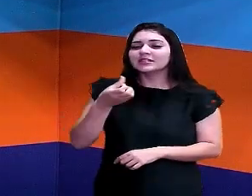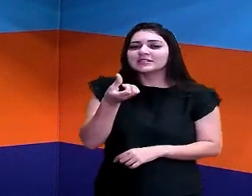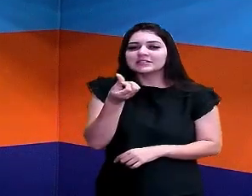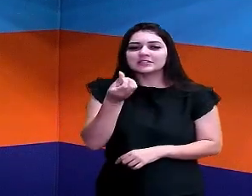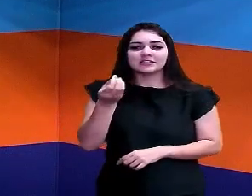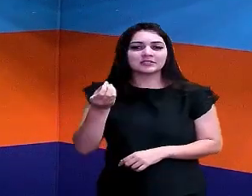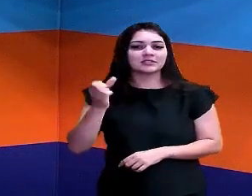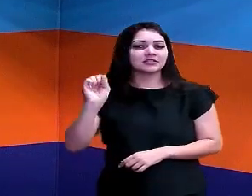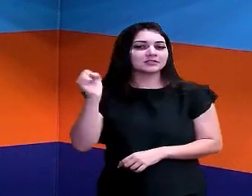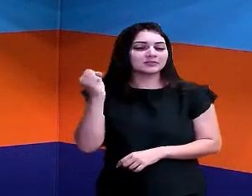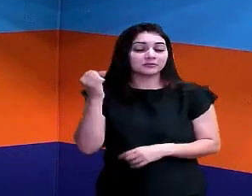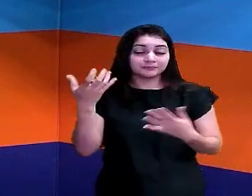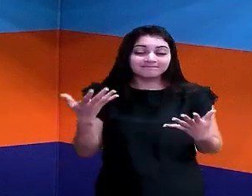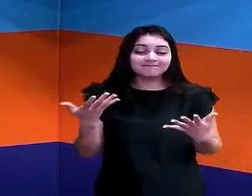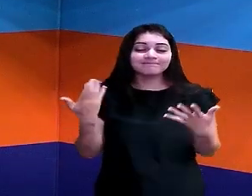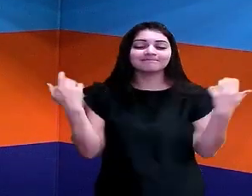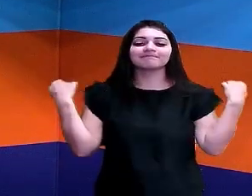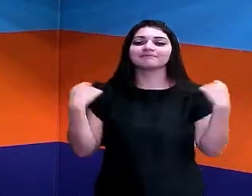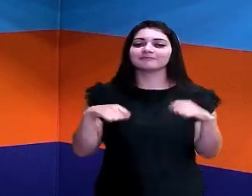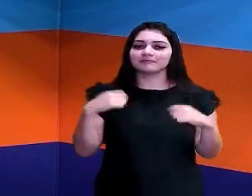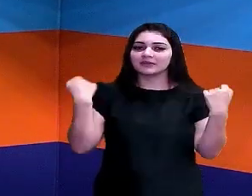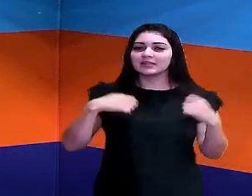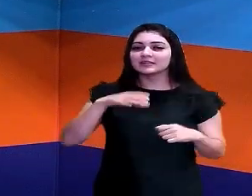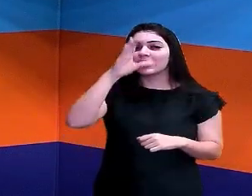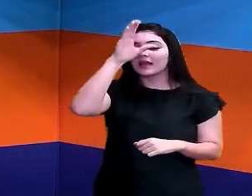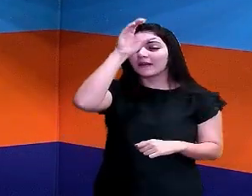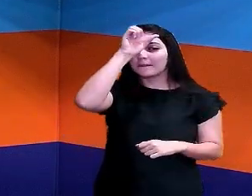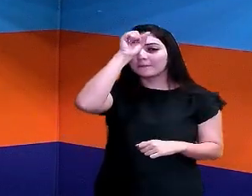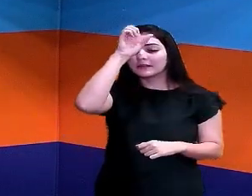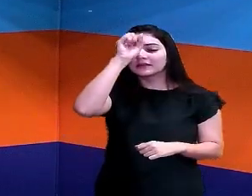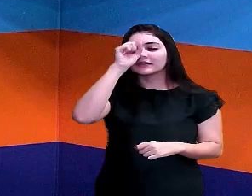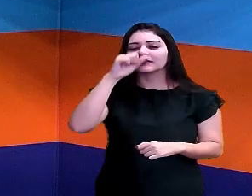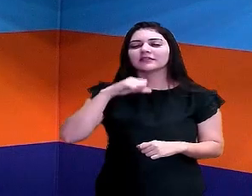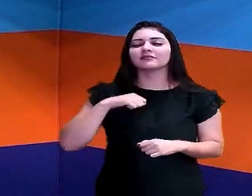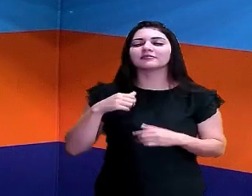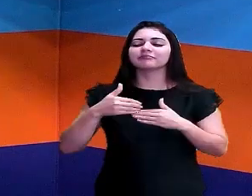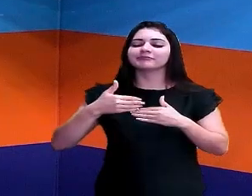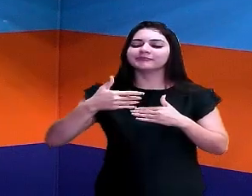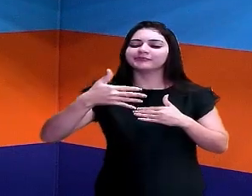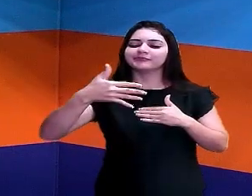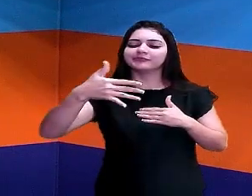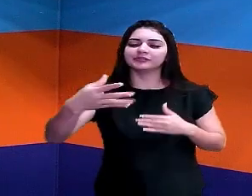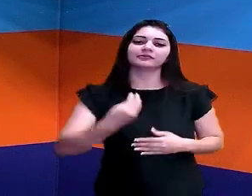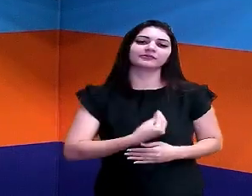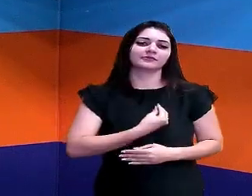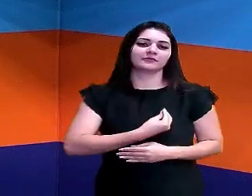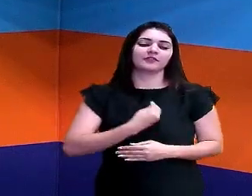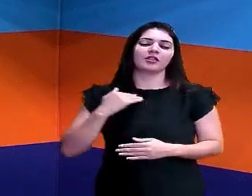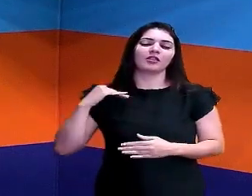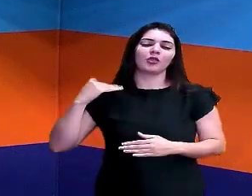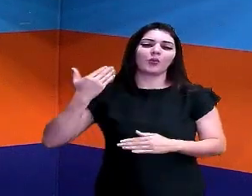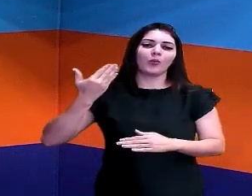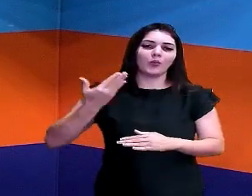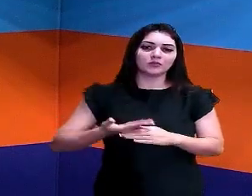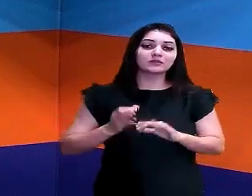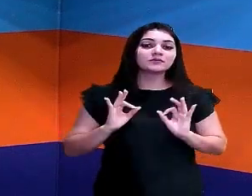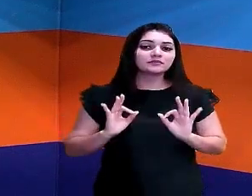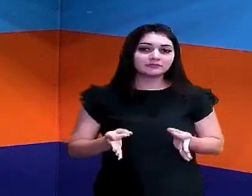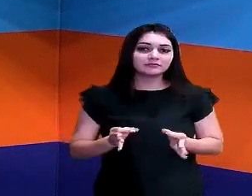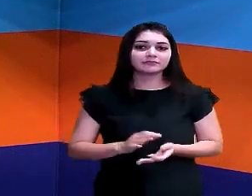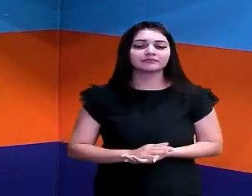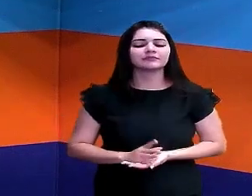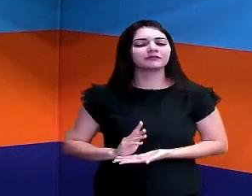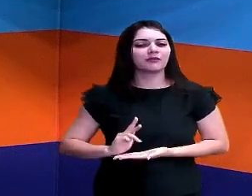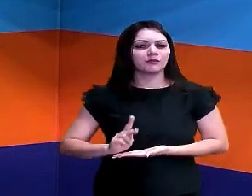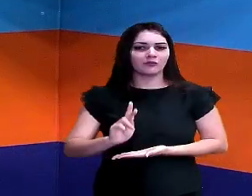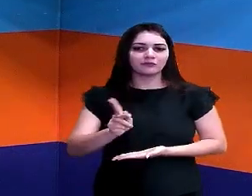Gente, isso é algo que a gente precisa aprender, que isso aí a gente leva pro resto da vida, tá certo? Então, vamos